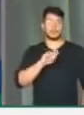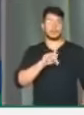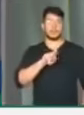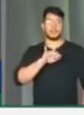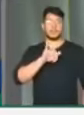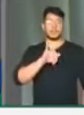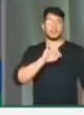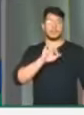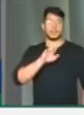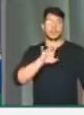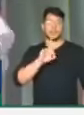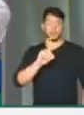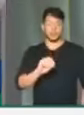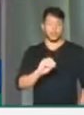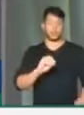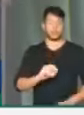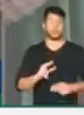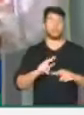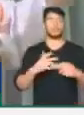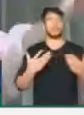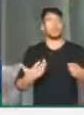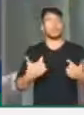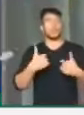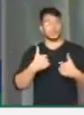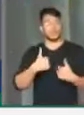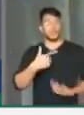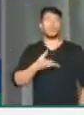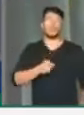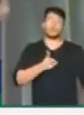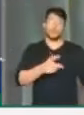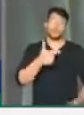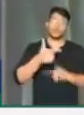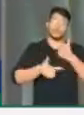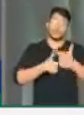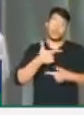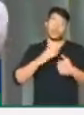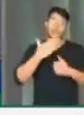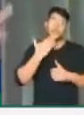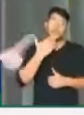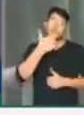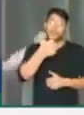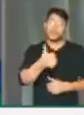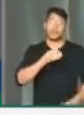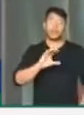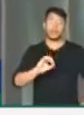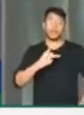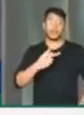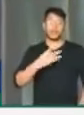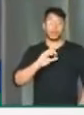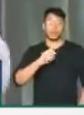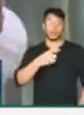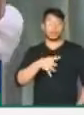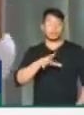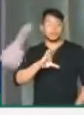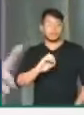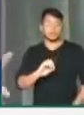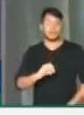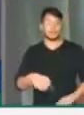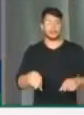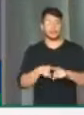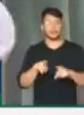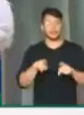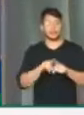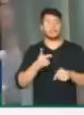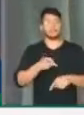da oposição, mas também do alargamento desse trabalho, como sempre fizemos, com outras legendas da casa, com as legendas de